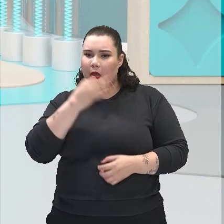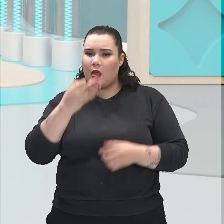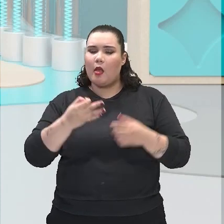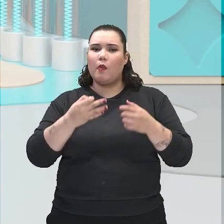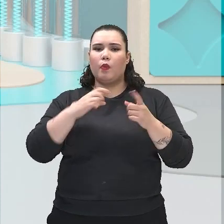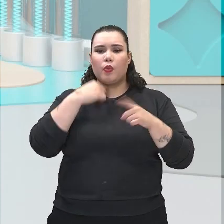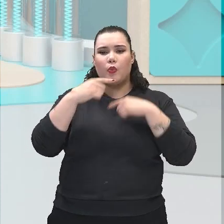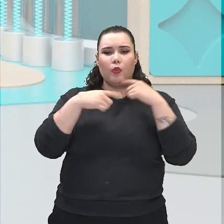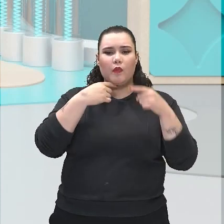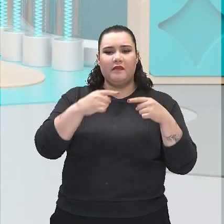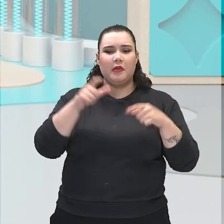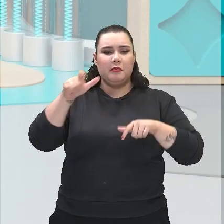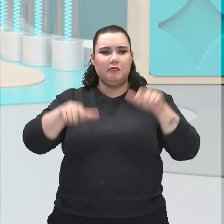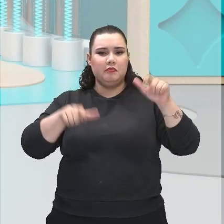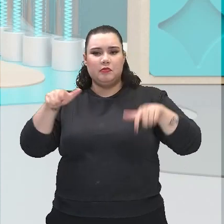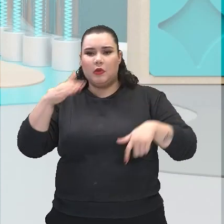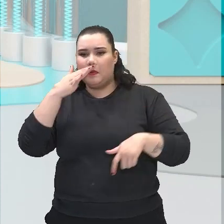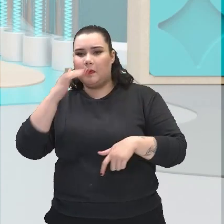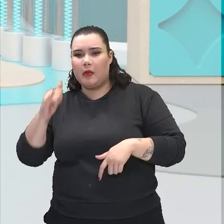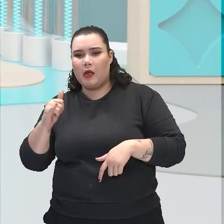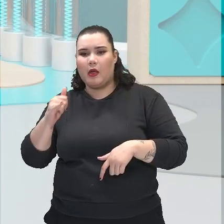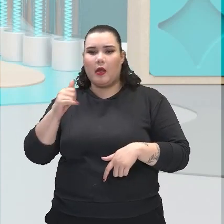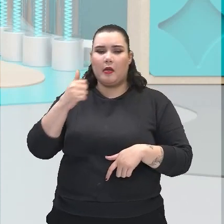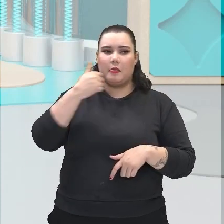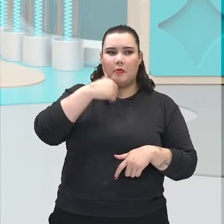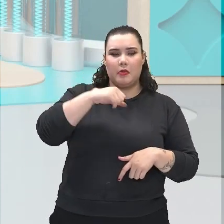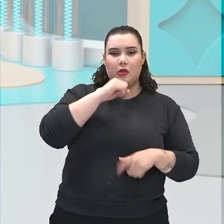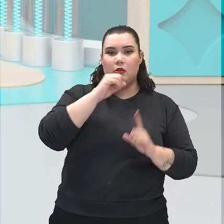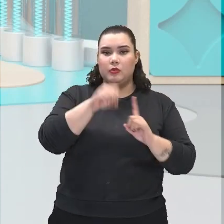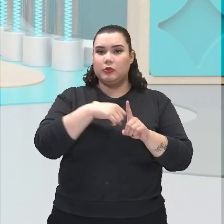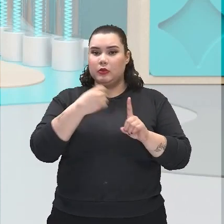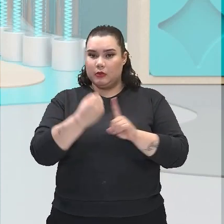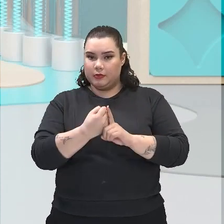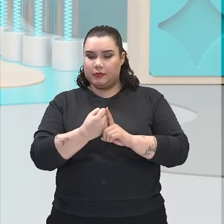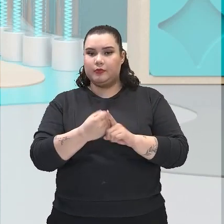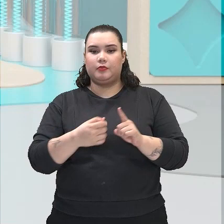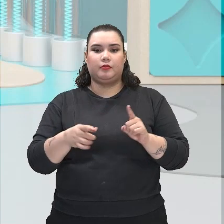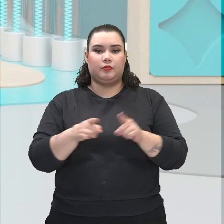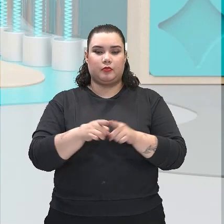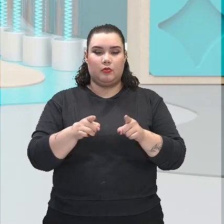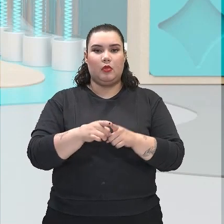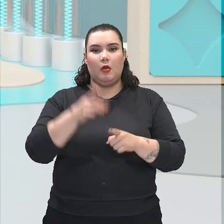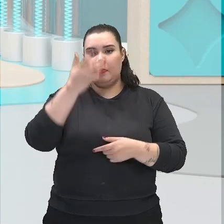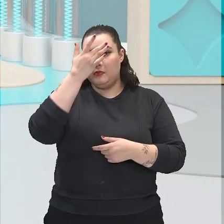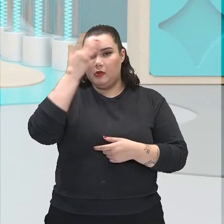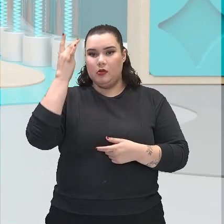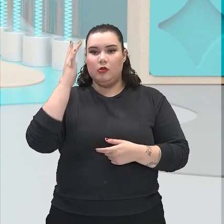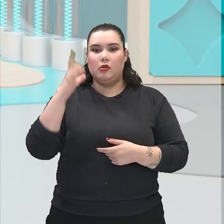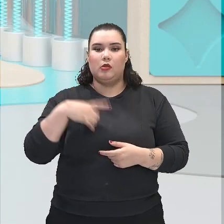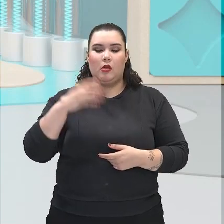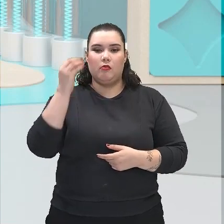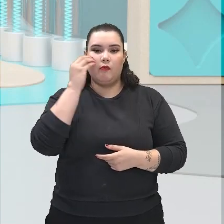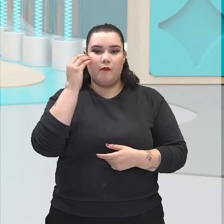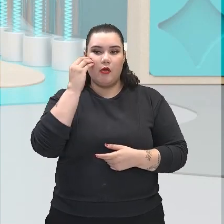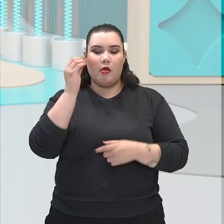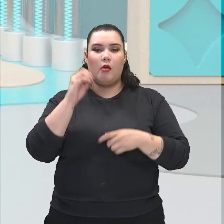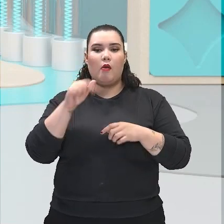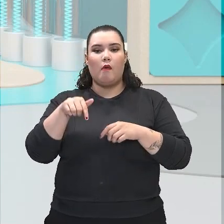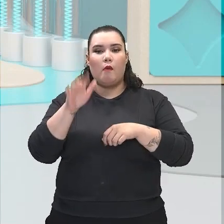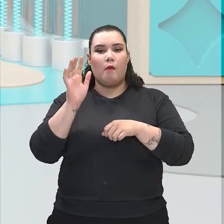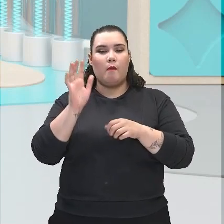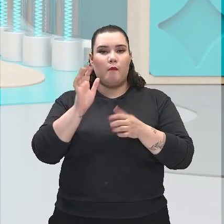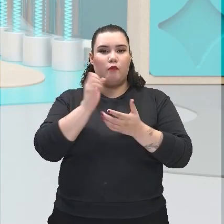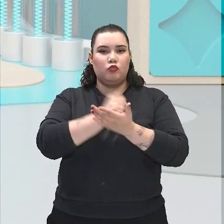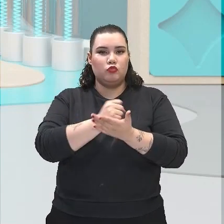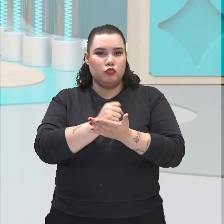em paz, na sociedade e entre as pessoas também que costumam assistir ou jogar esse tipo